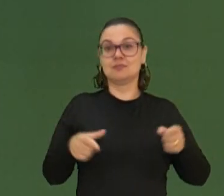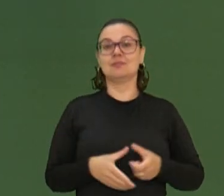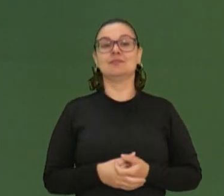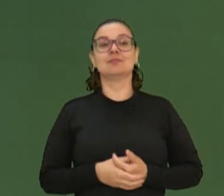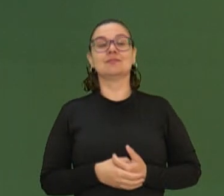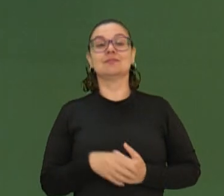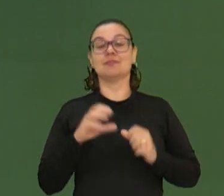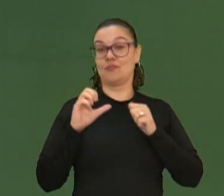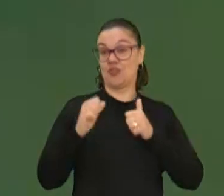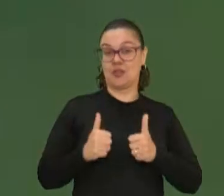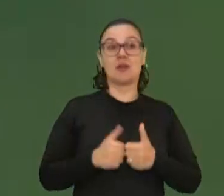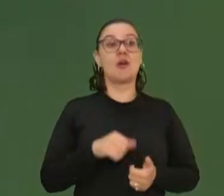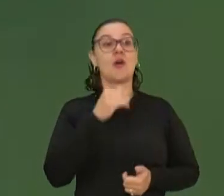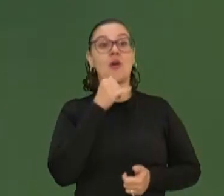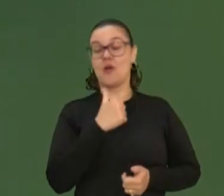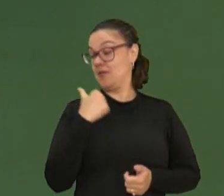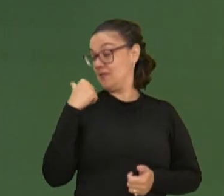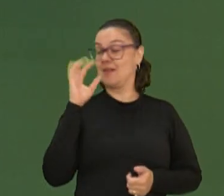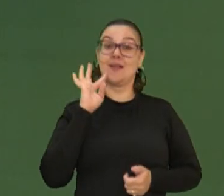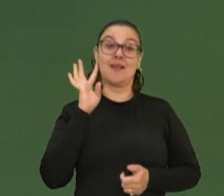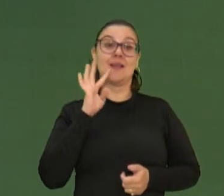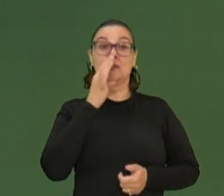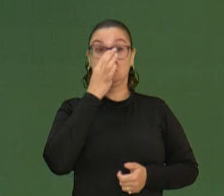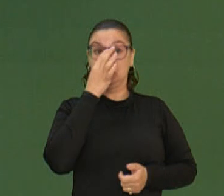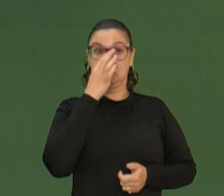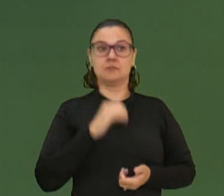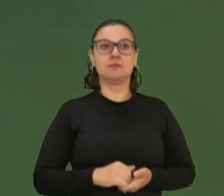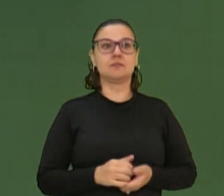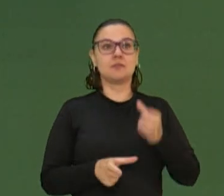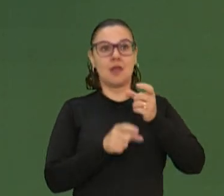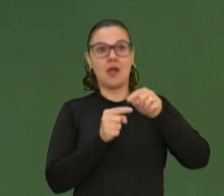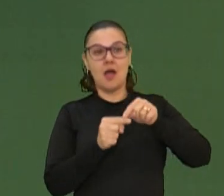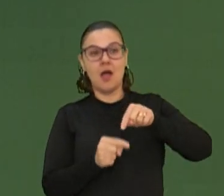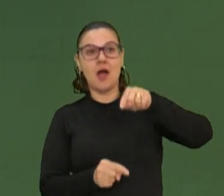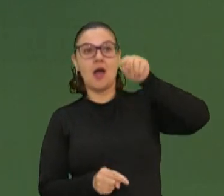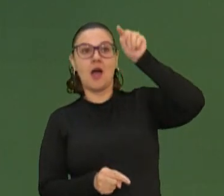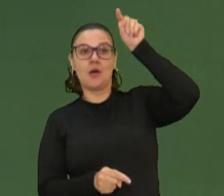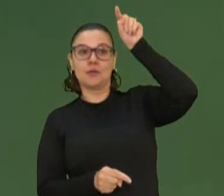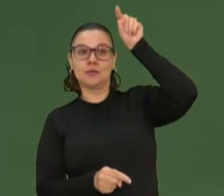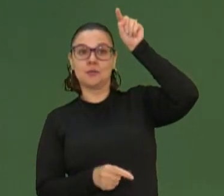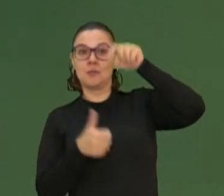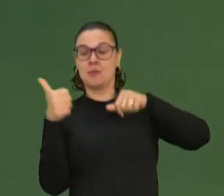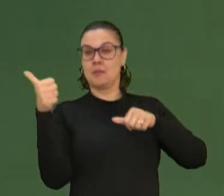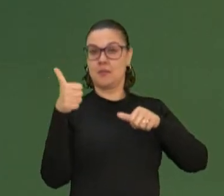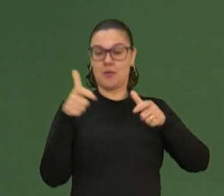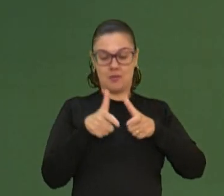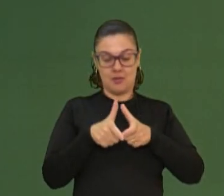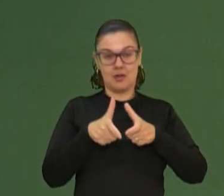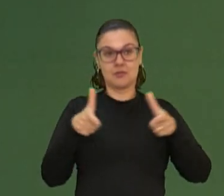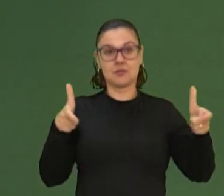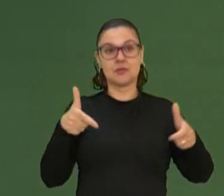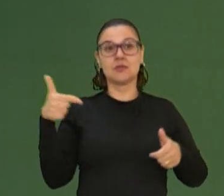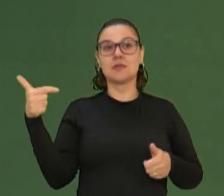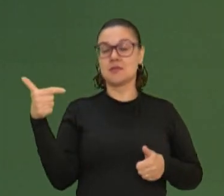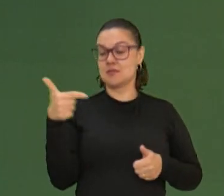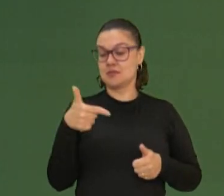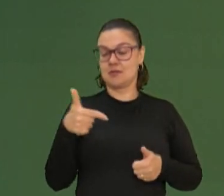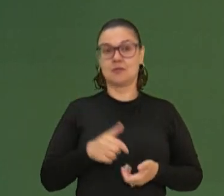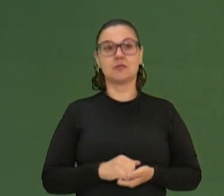em largura. Olha só que interessante. Para o alto, primário. E para os